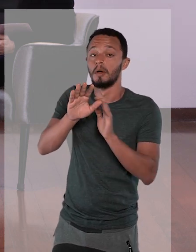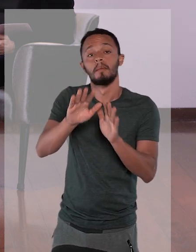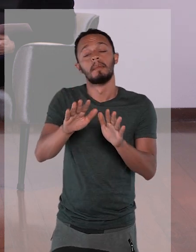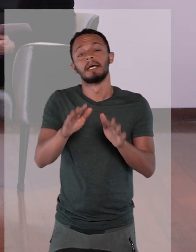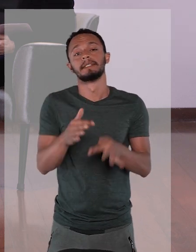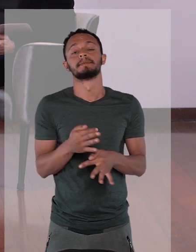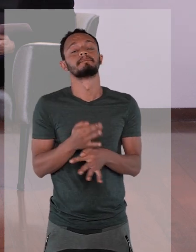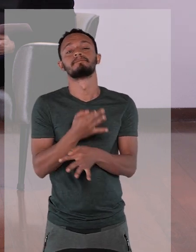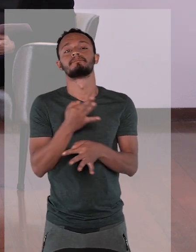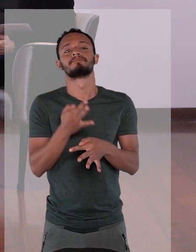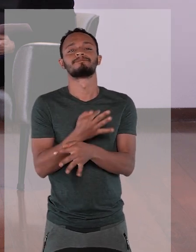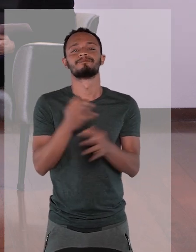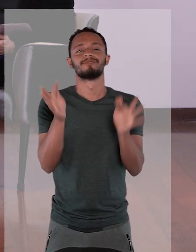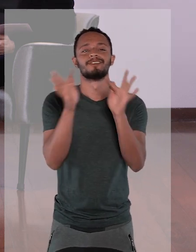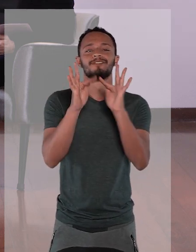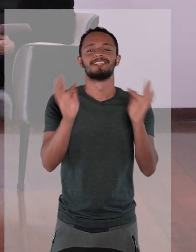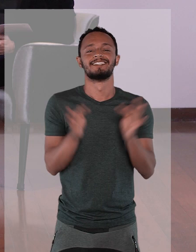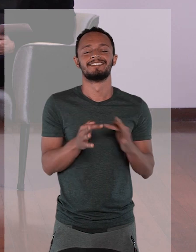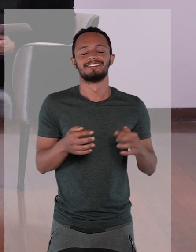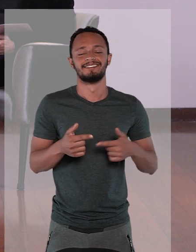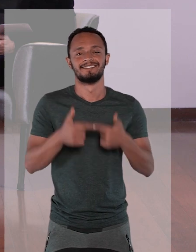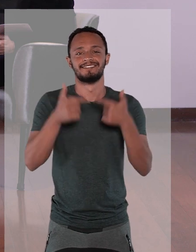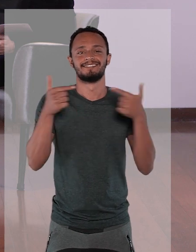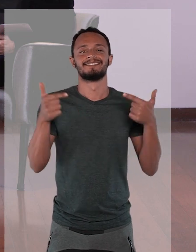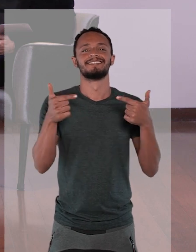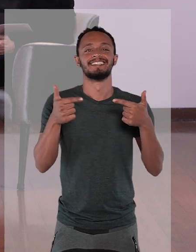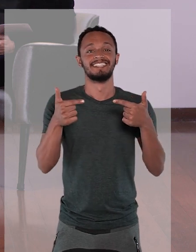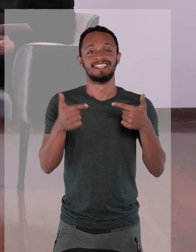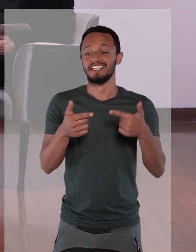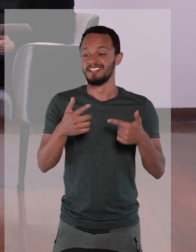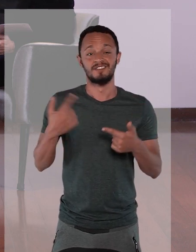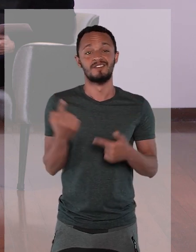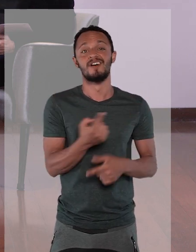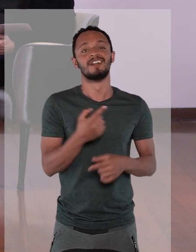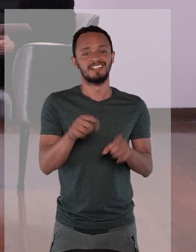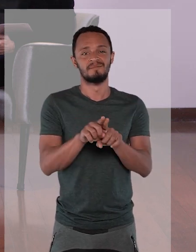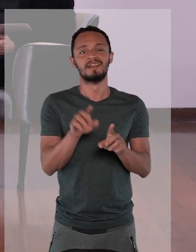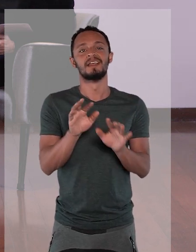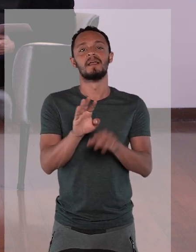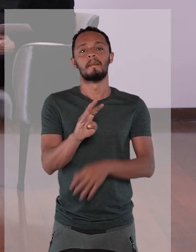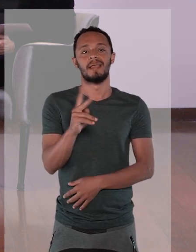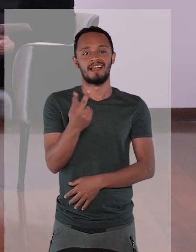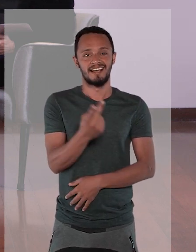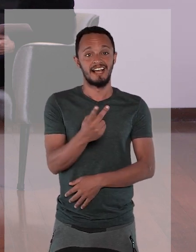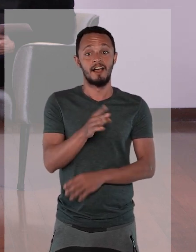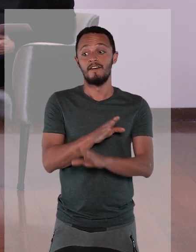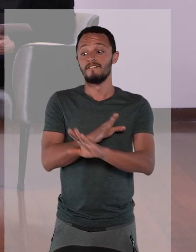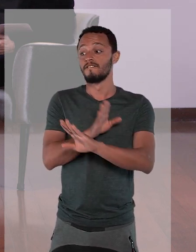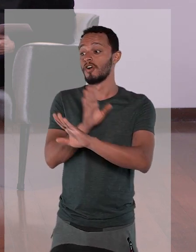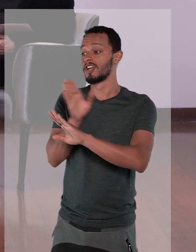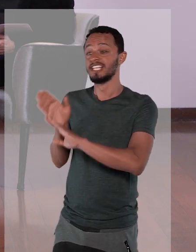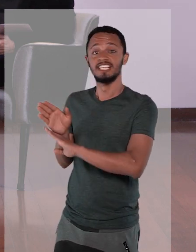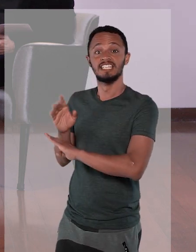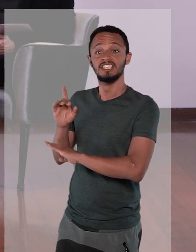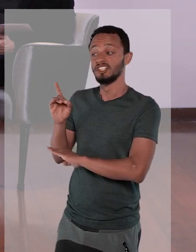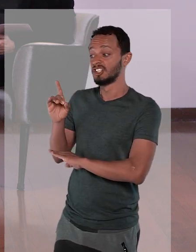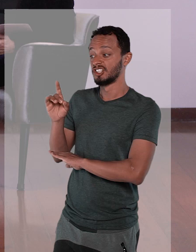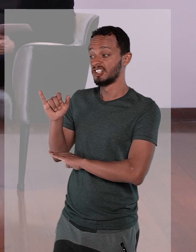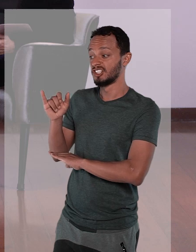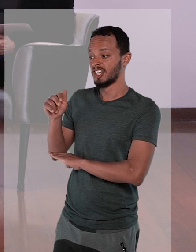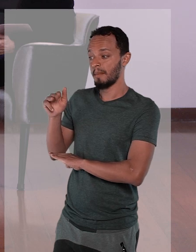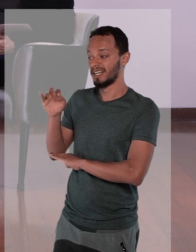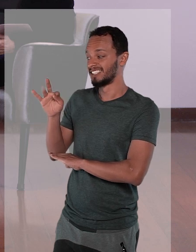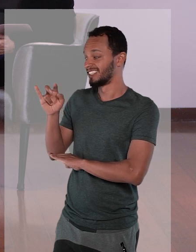aqui, contentes, bem-humorados, contentes de estar em BH, programando ir para Diamantina. Estou cheia de planos em